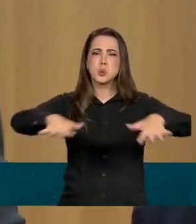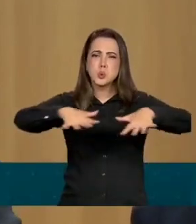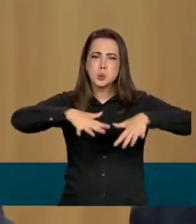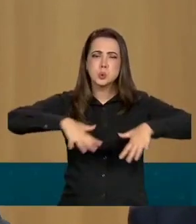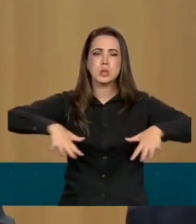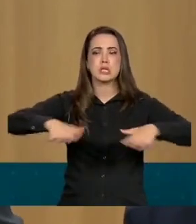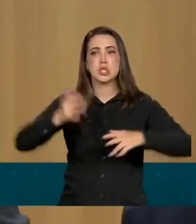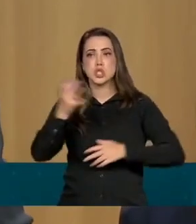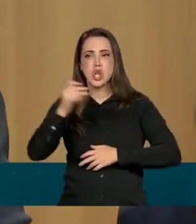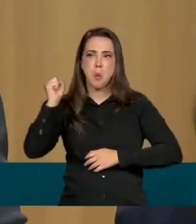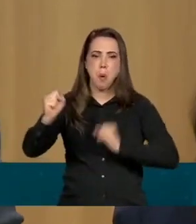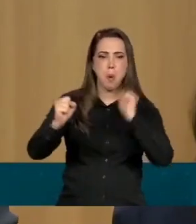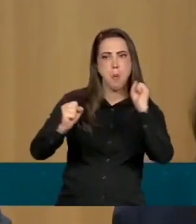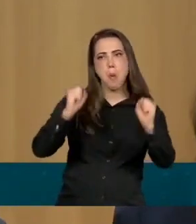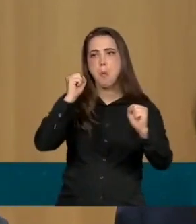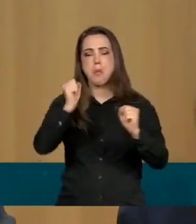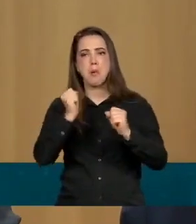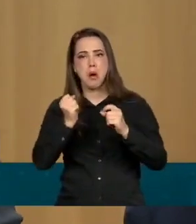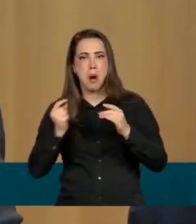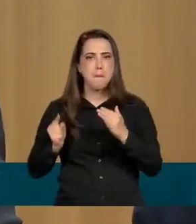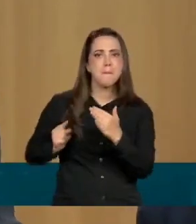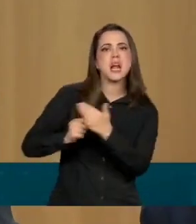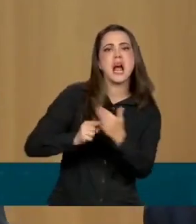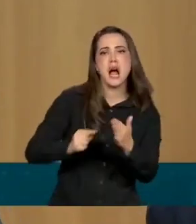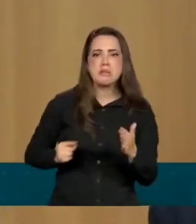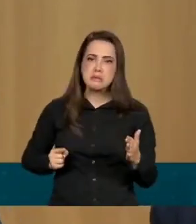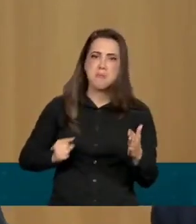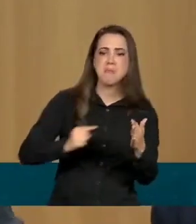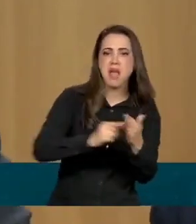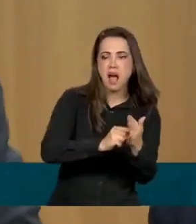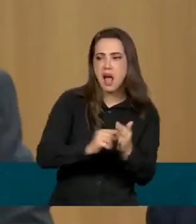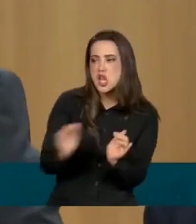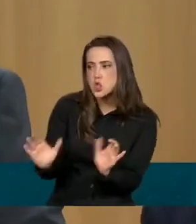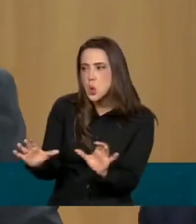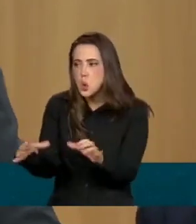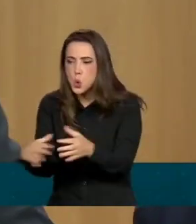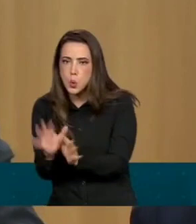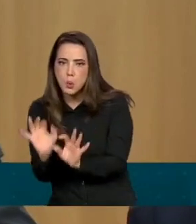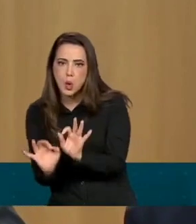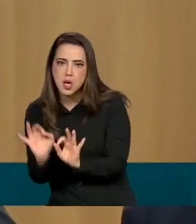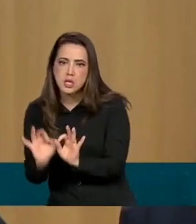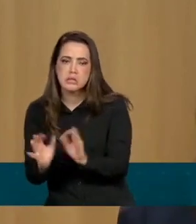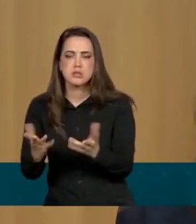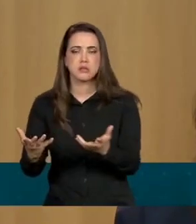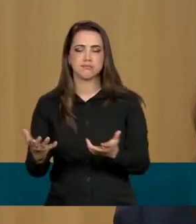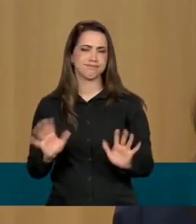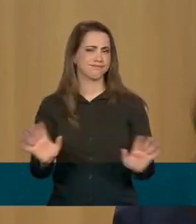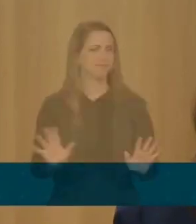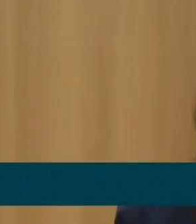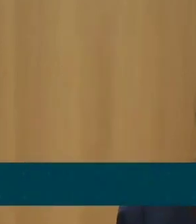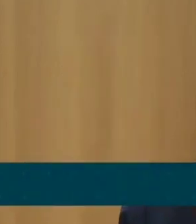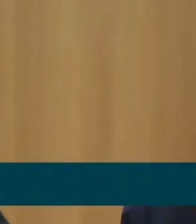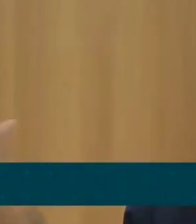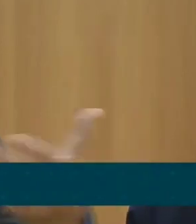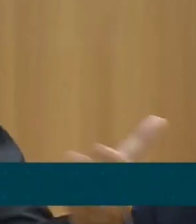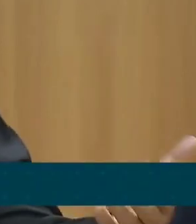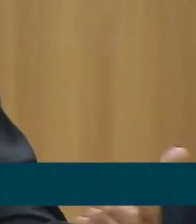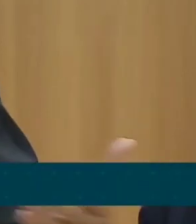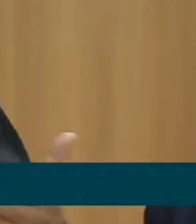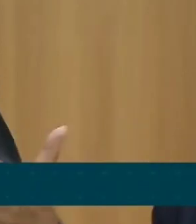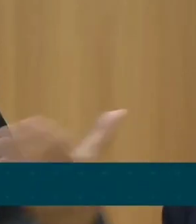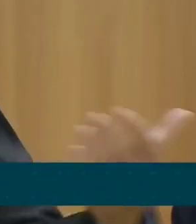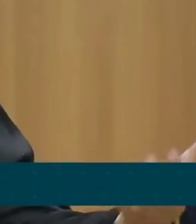de ataques, ameaça de ataques, engendramento de ataques, assim como também